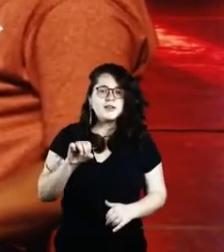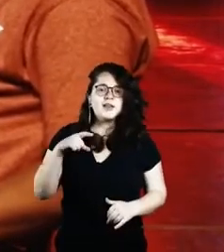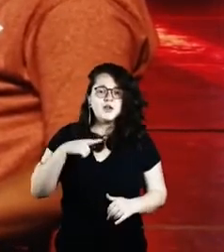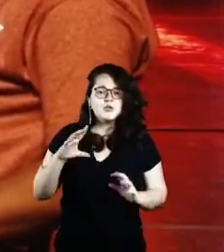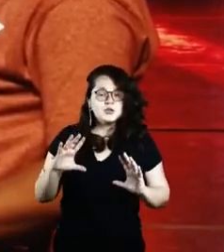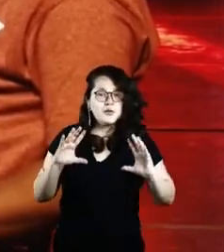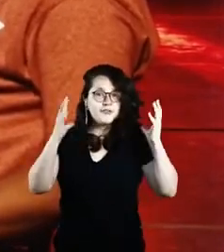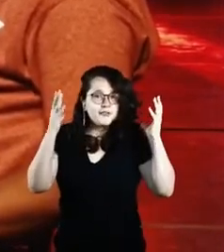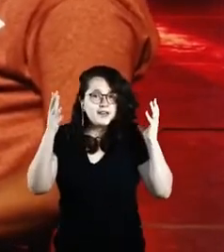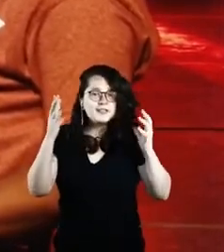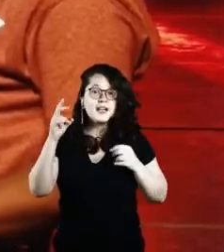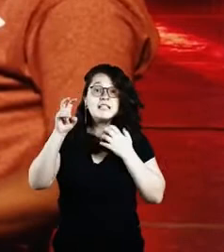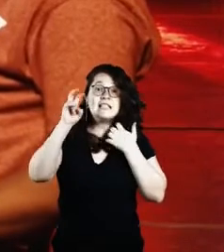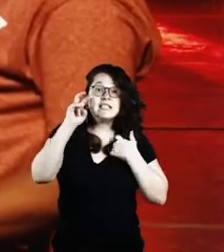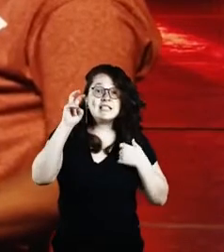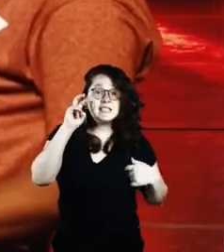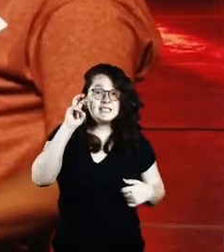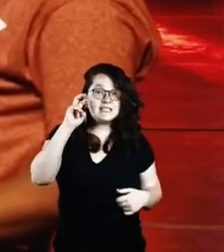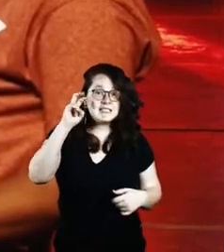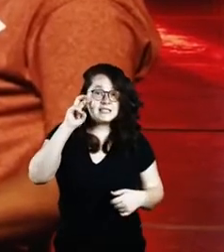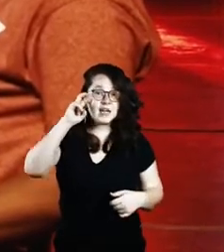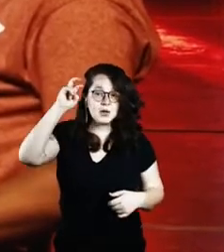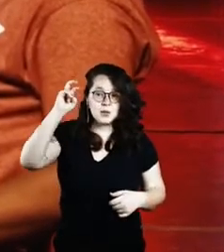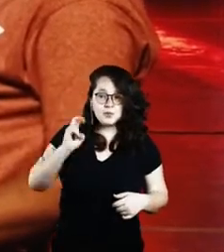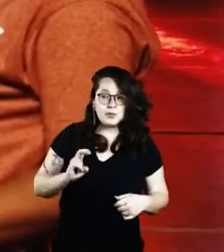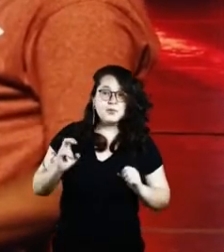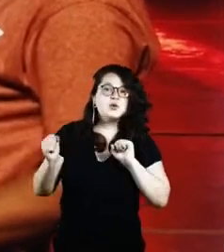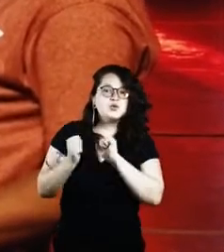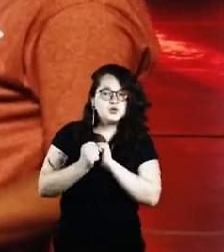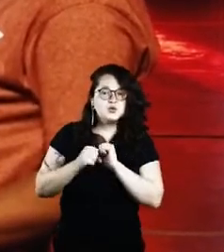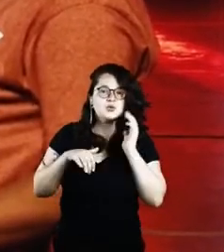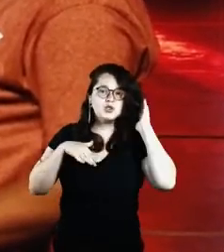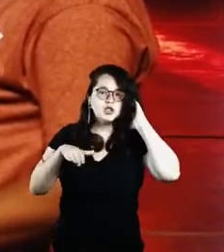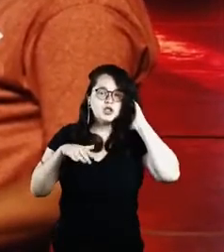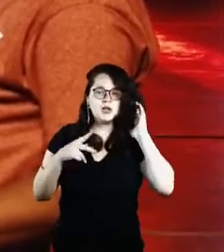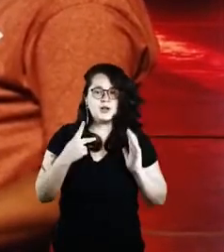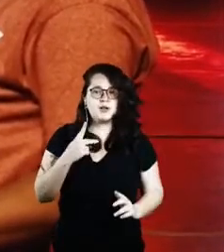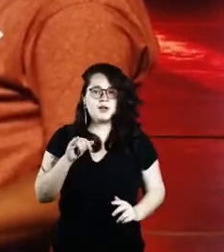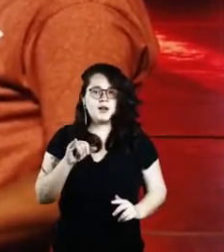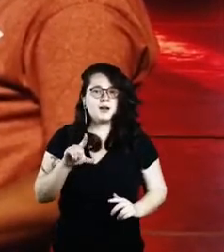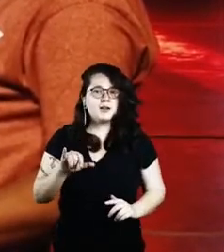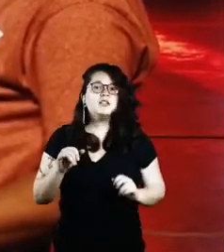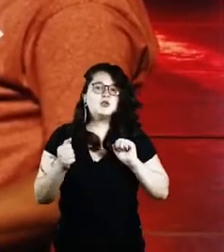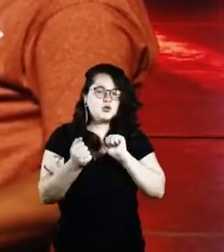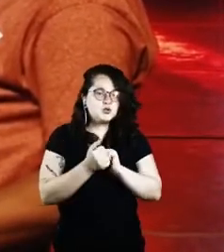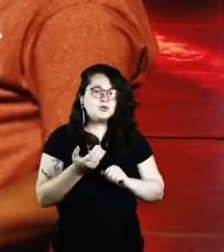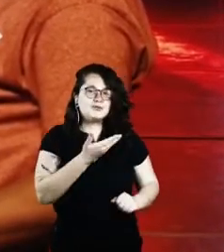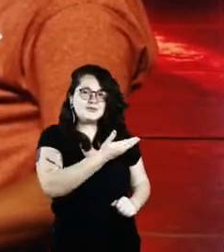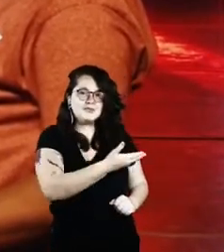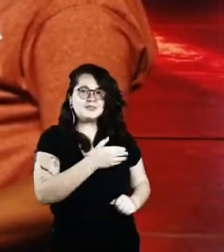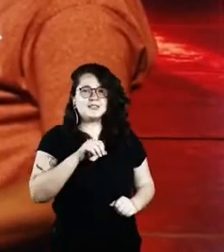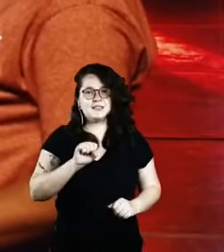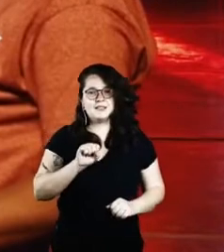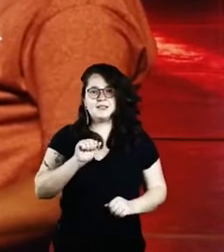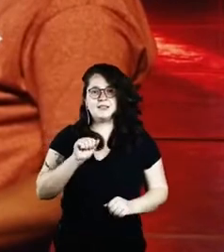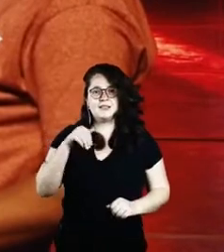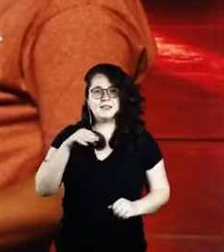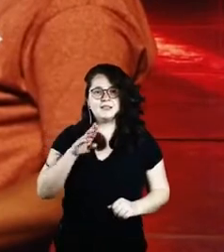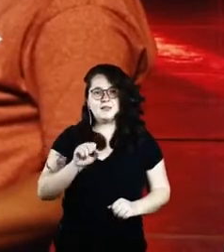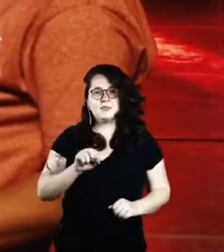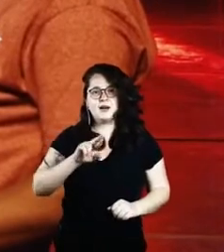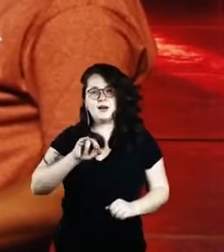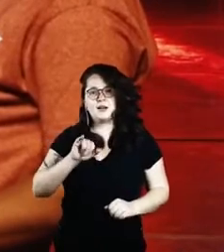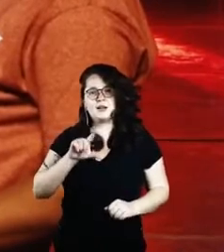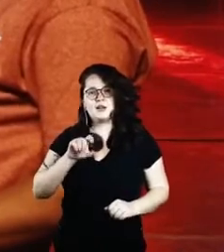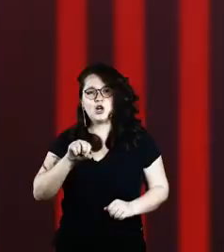uma festa de quinta-feira juntamente com o DJ Carly J, no Somebody Love, que aqui está, do Carlos Família. A gente fazia lá as quintas-feiras